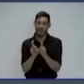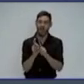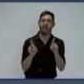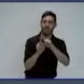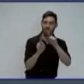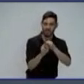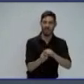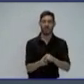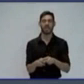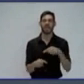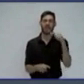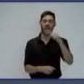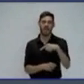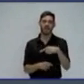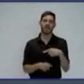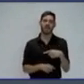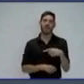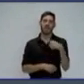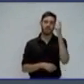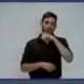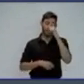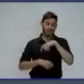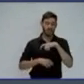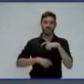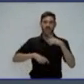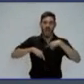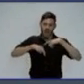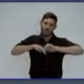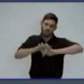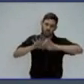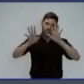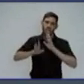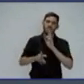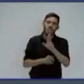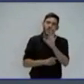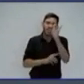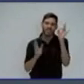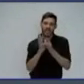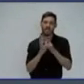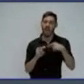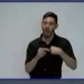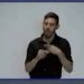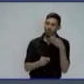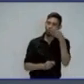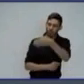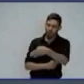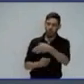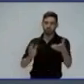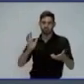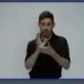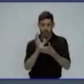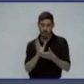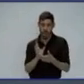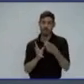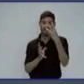para desfazer falsidades, eu compareci à Câmara dos Deputados após 3